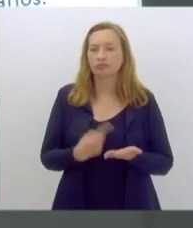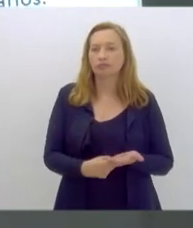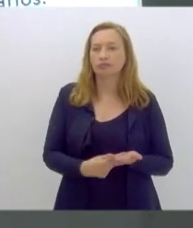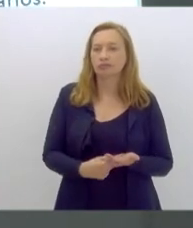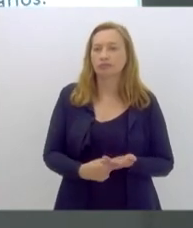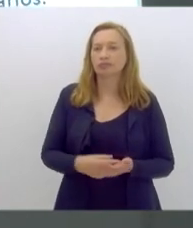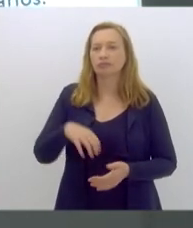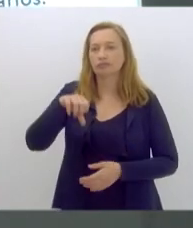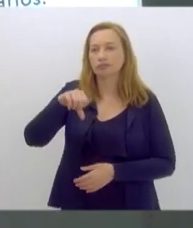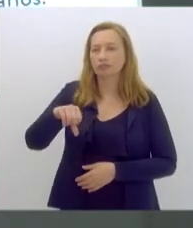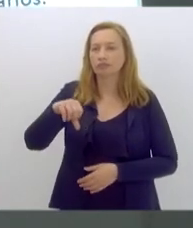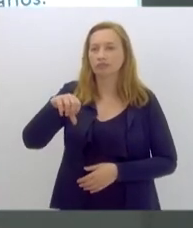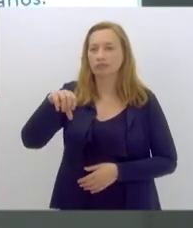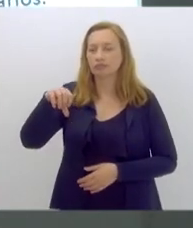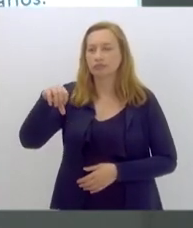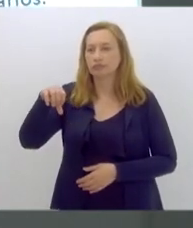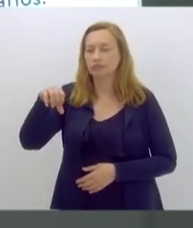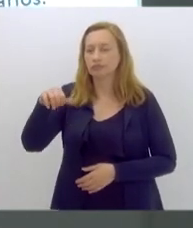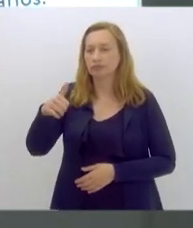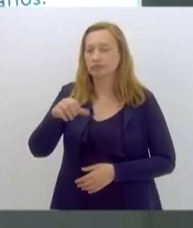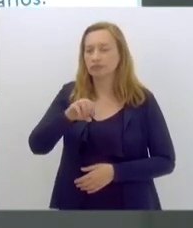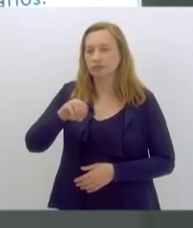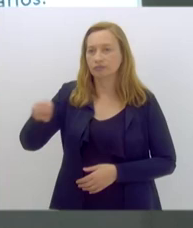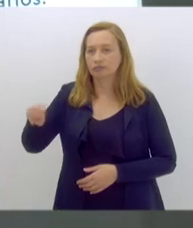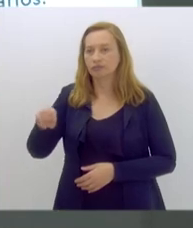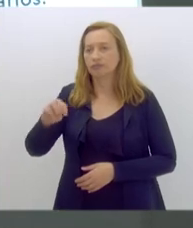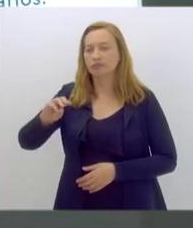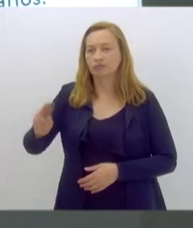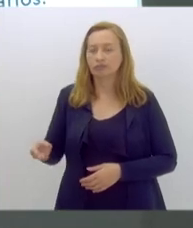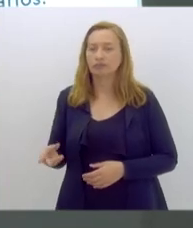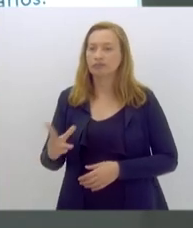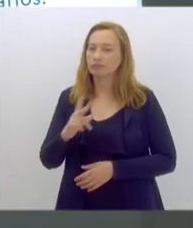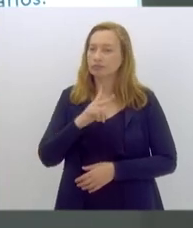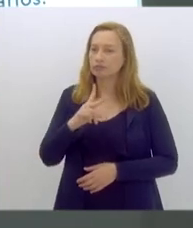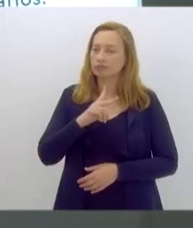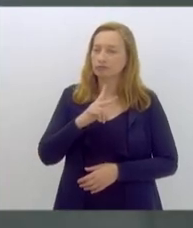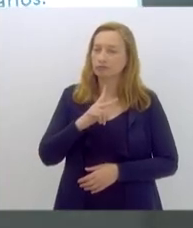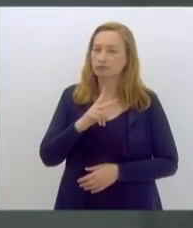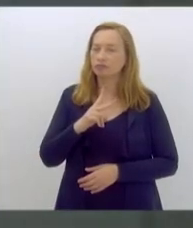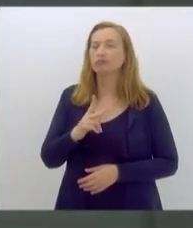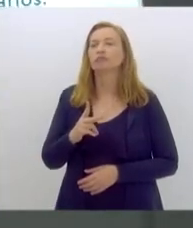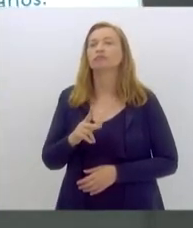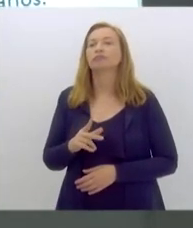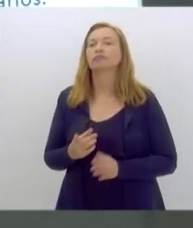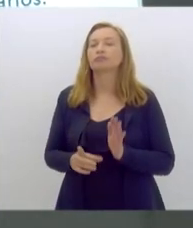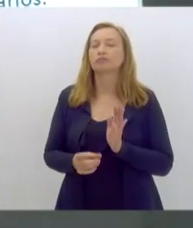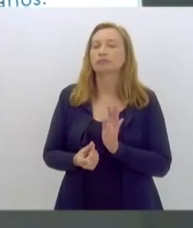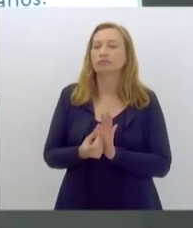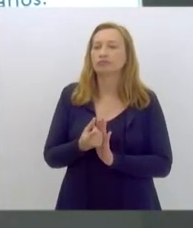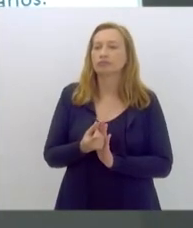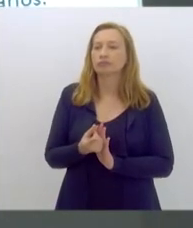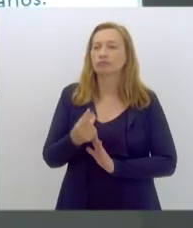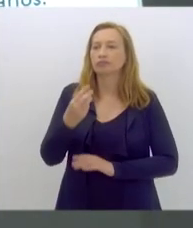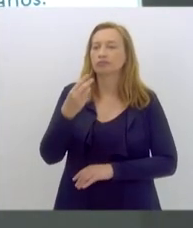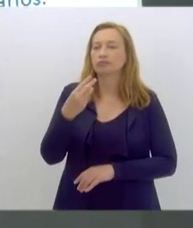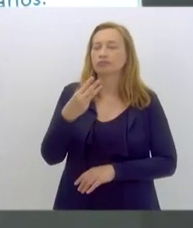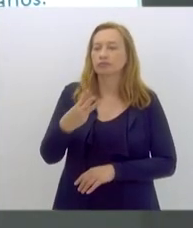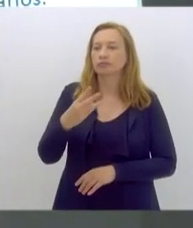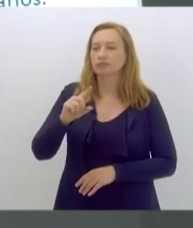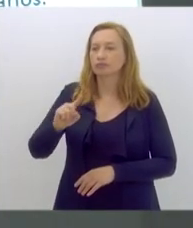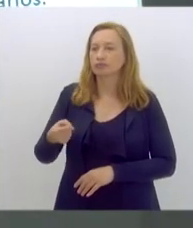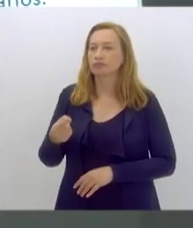900 milhões e na própria previsão do piloa com fonte 100 nós temos 3,12